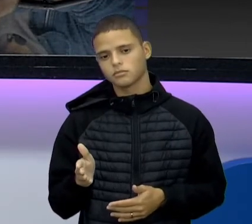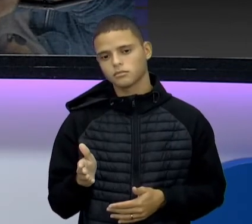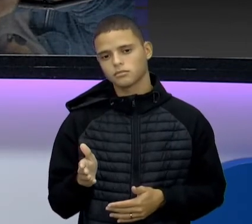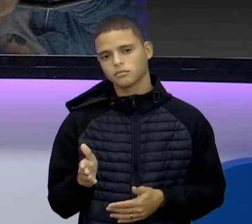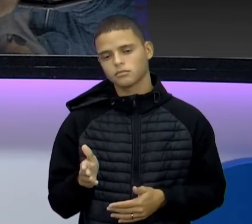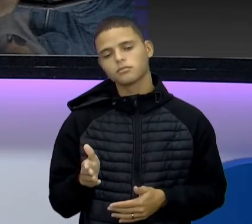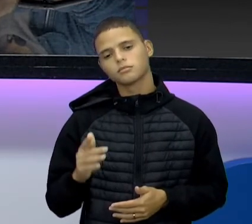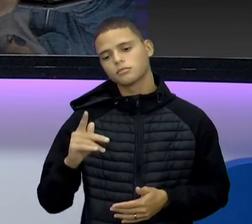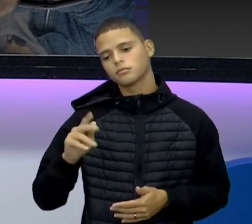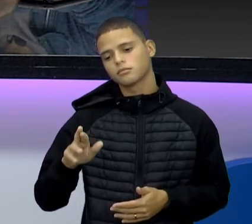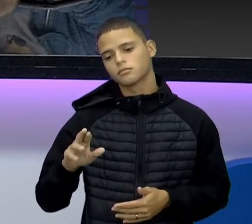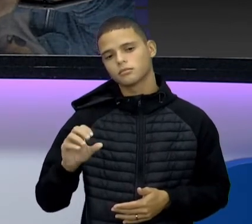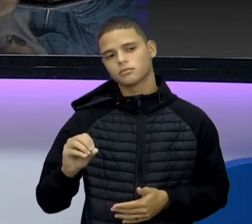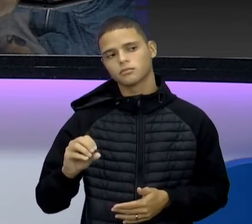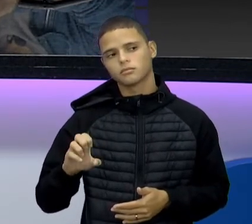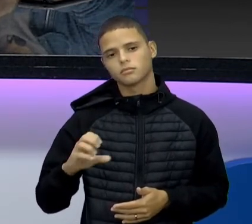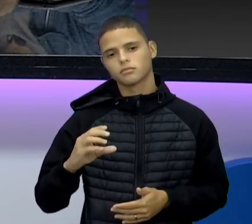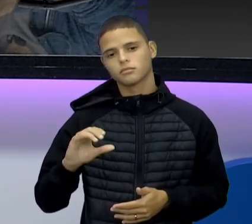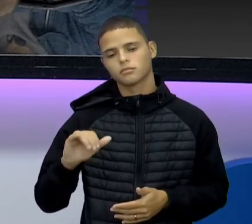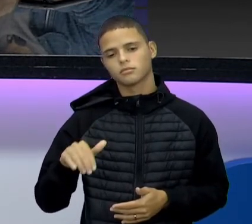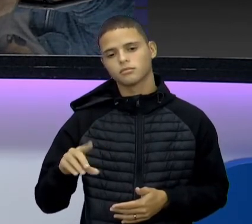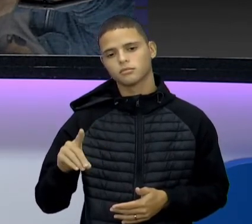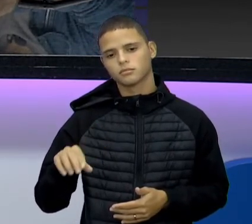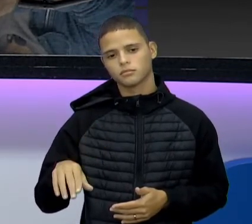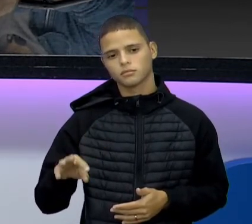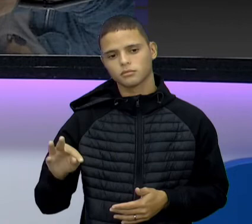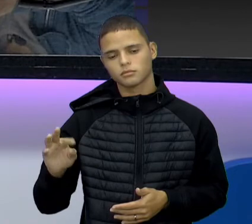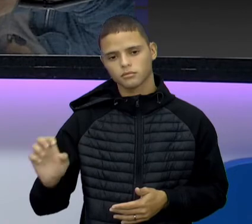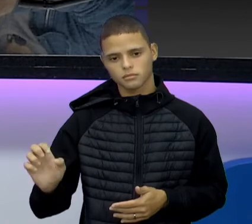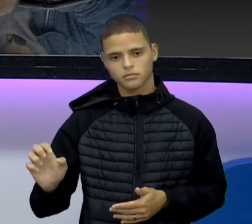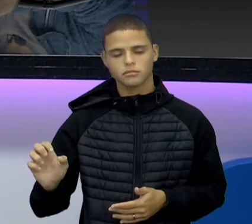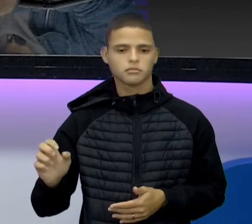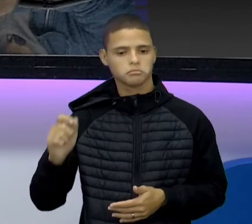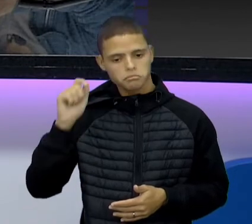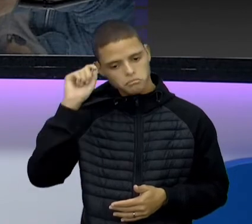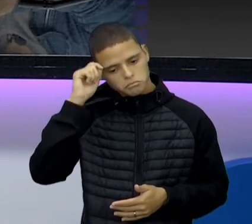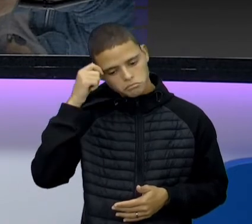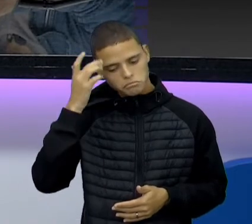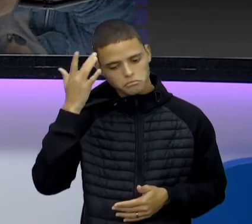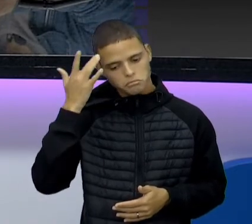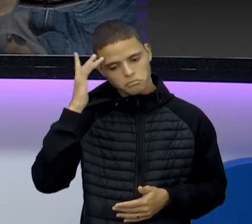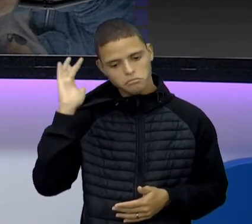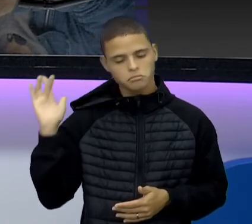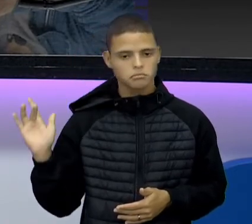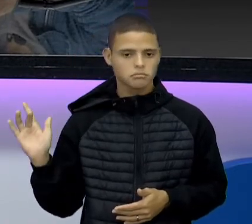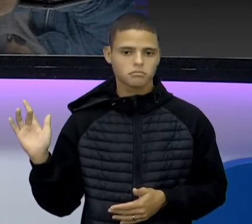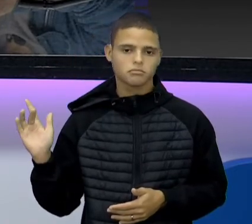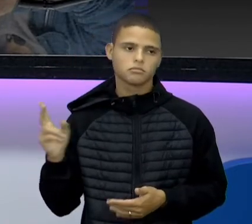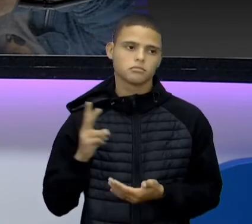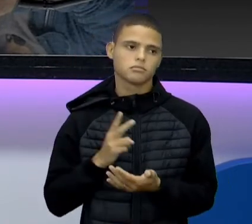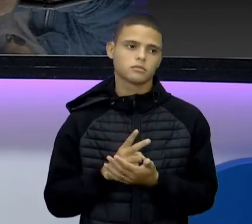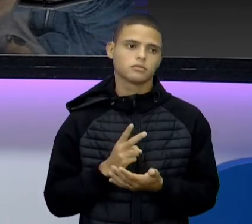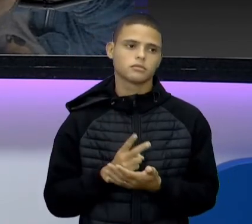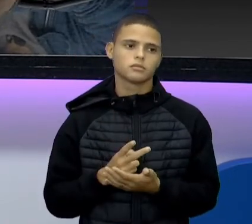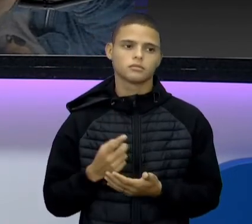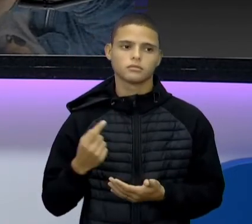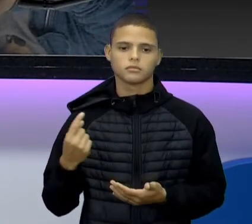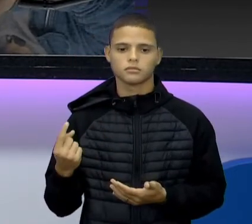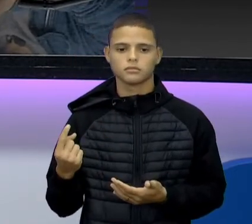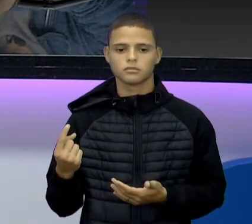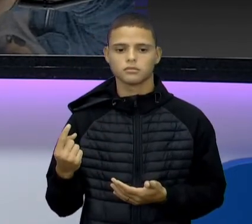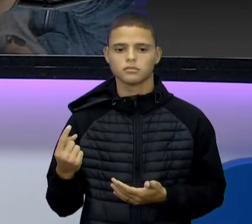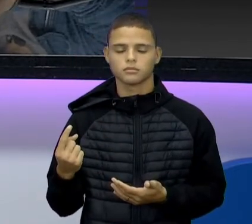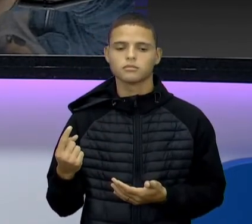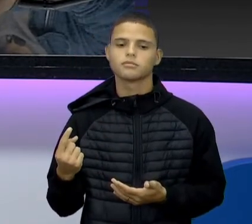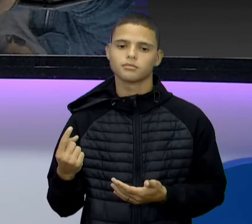um presidente negro. Eu já vi, não sei, mas é sempre um, né? Então